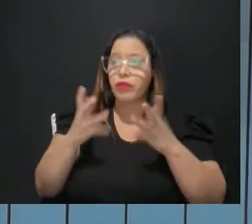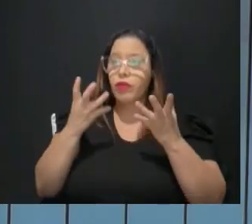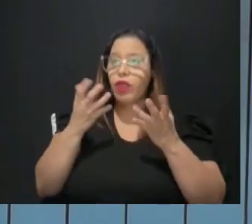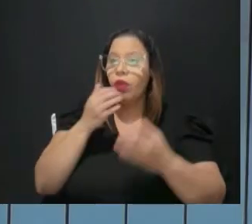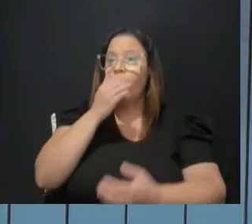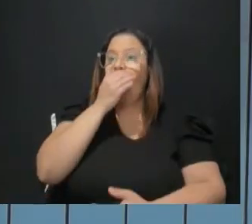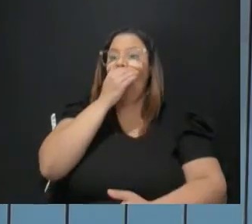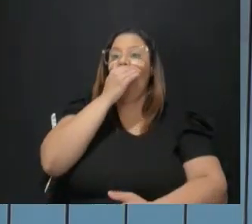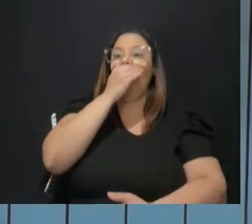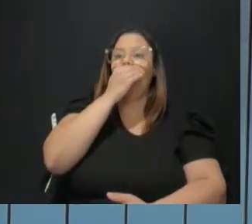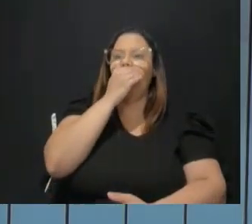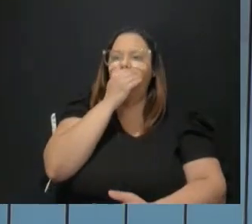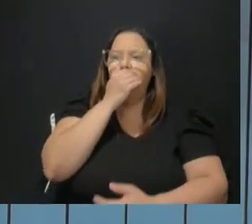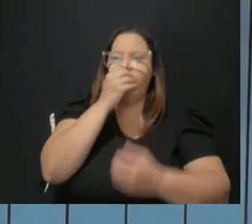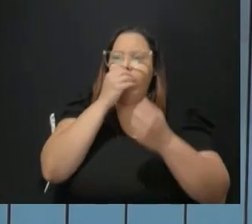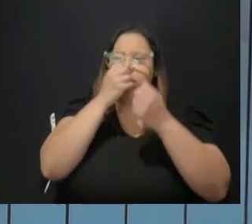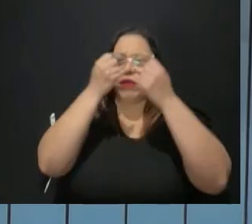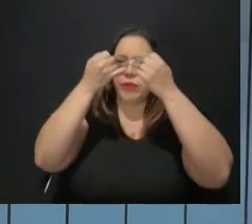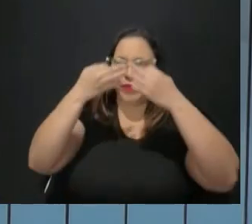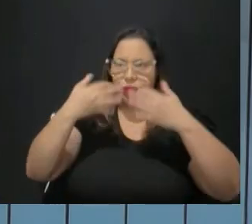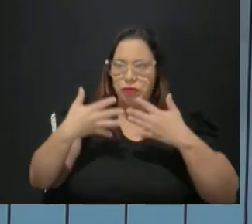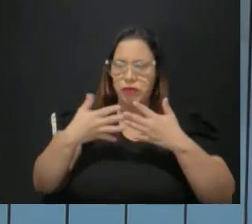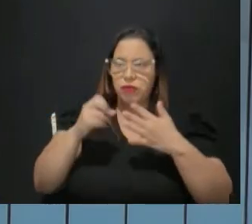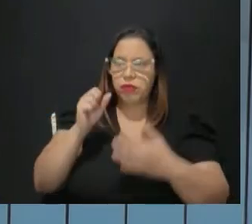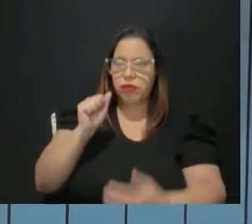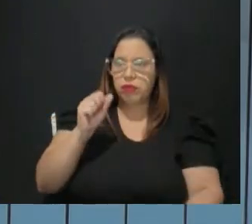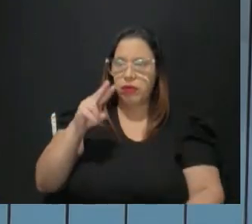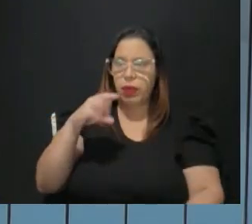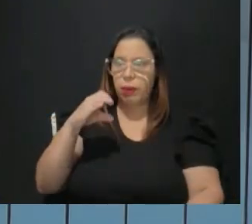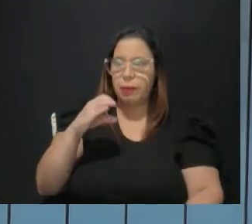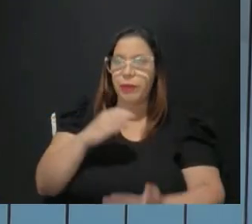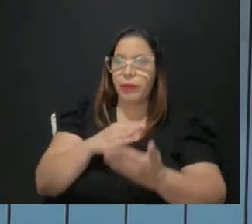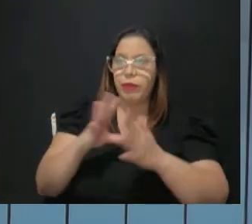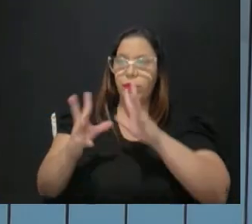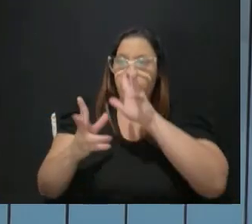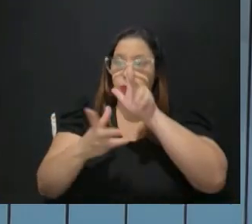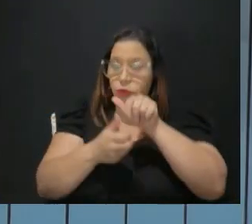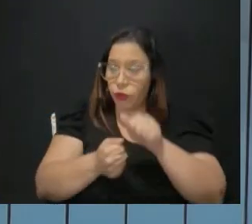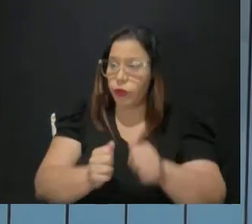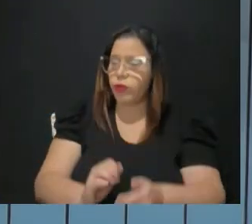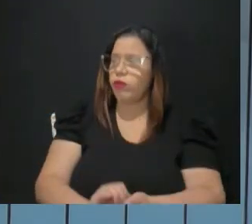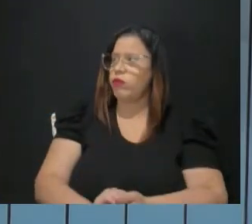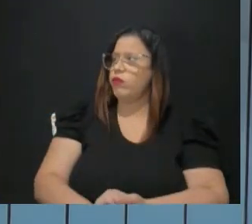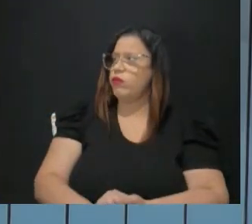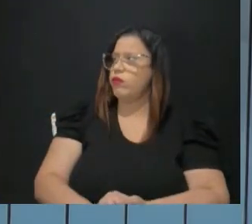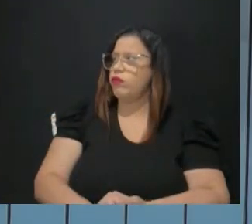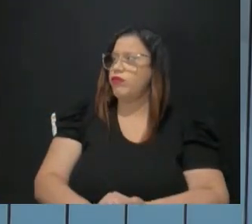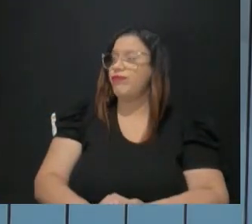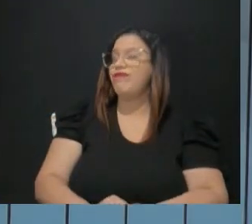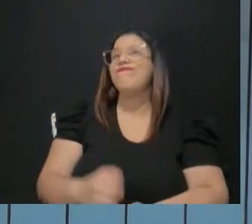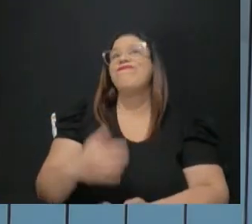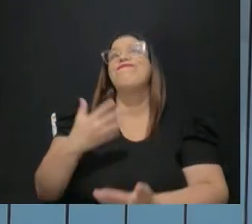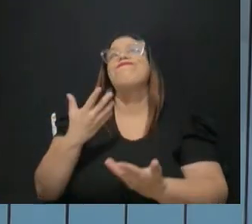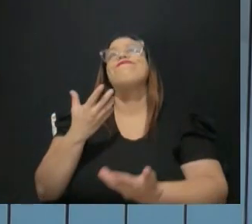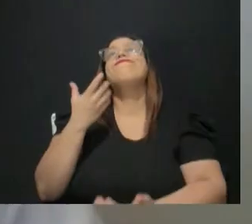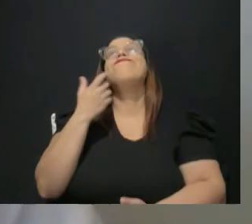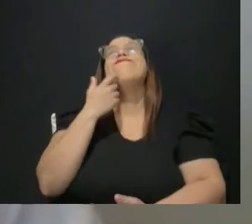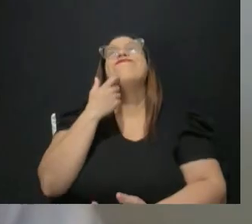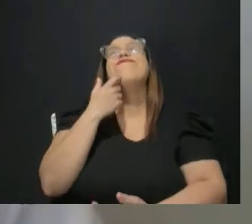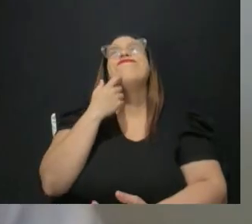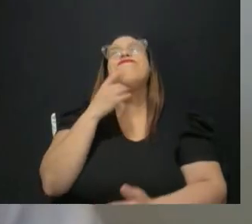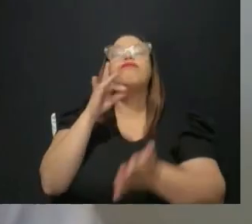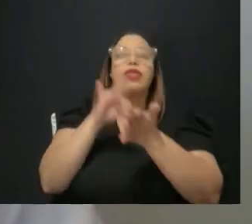causa que explique esse aumento de AVC que está ocorrendo aí no mundo? Então,